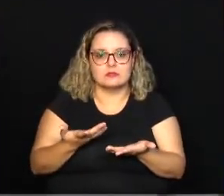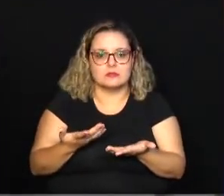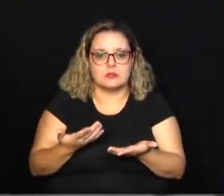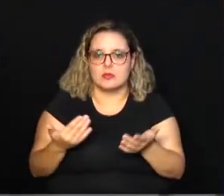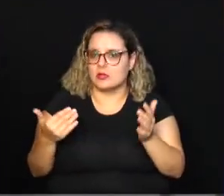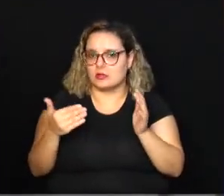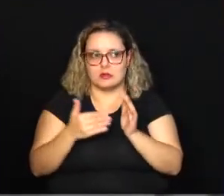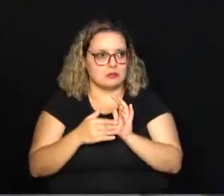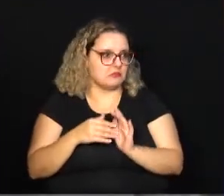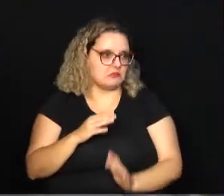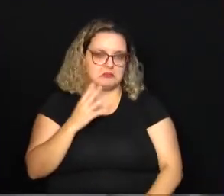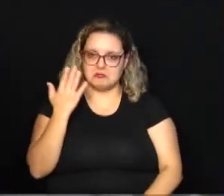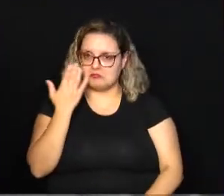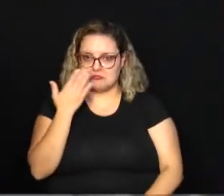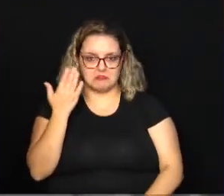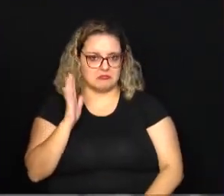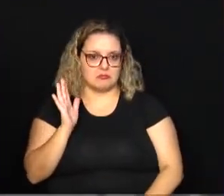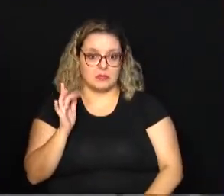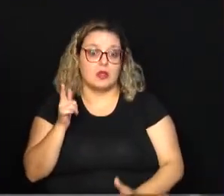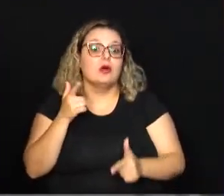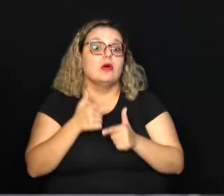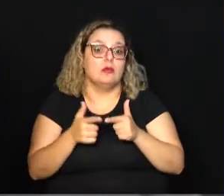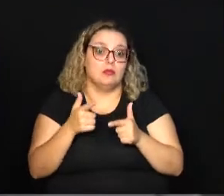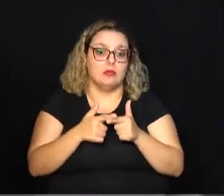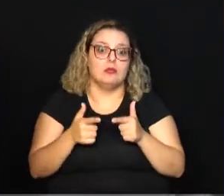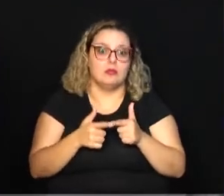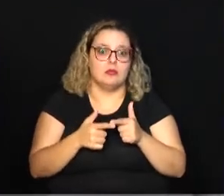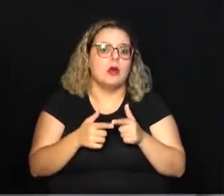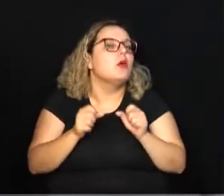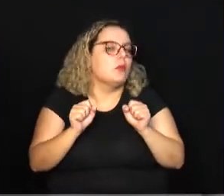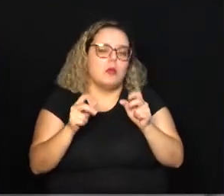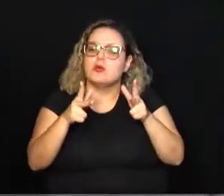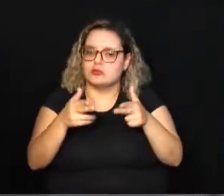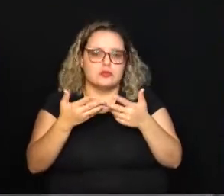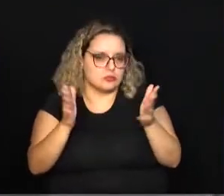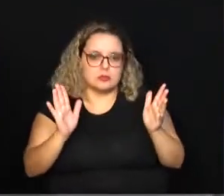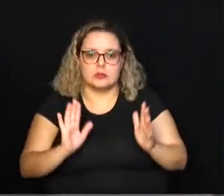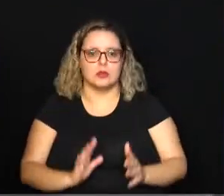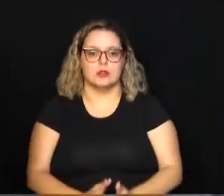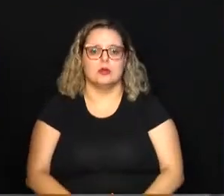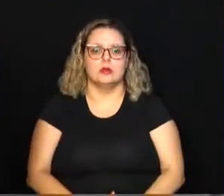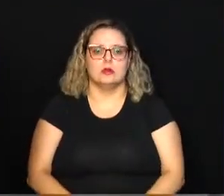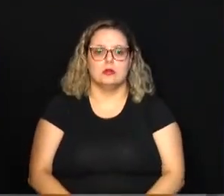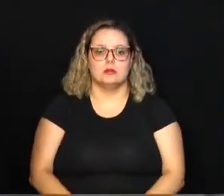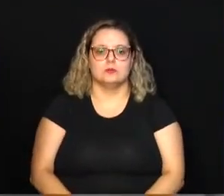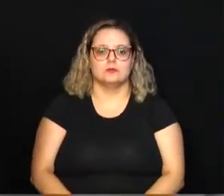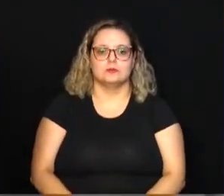não vi. Então, é um problema que nós temos. Pois não, pode interromper, a gente...